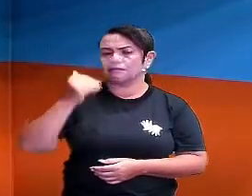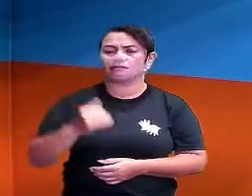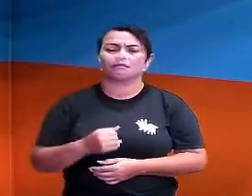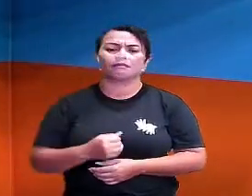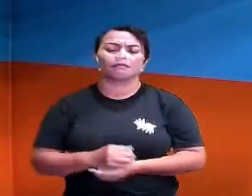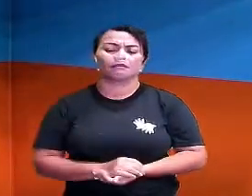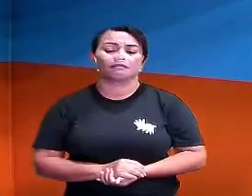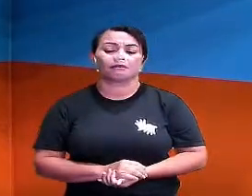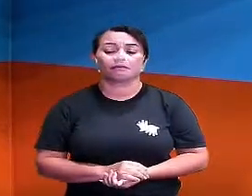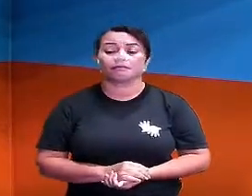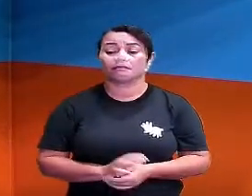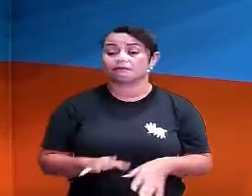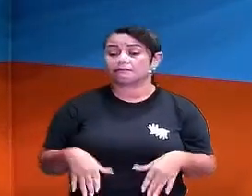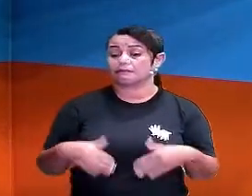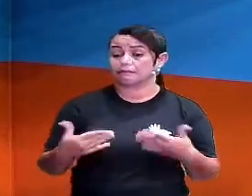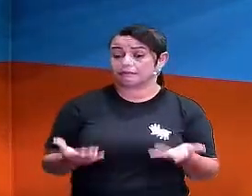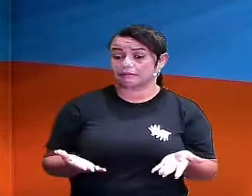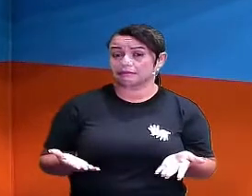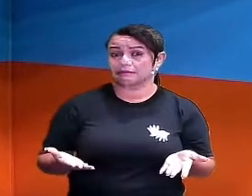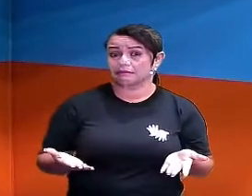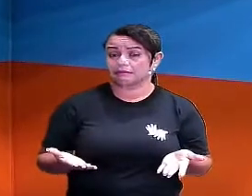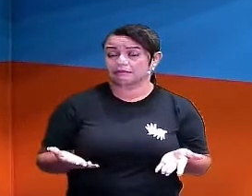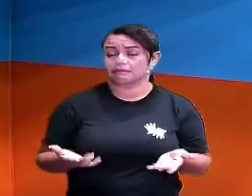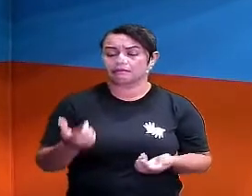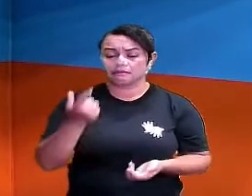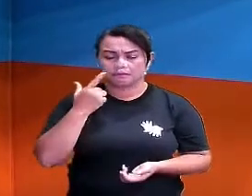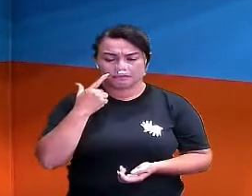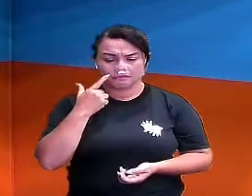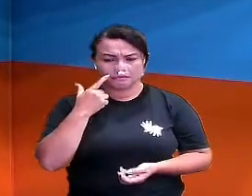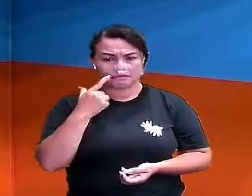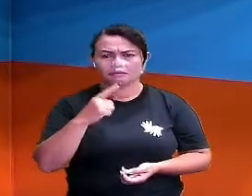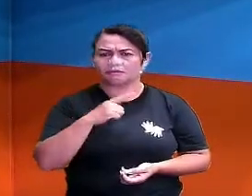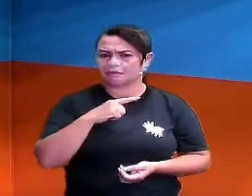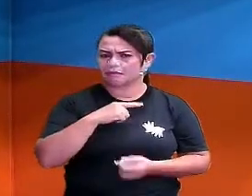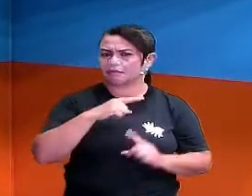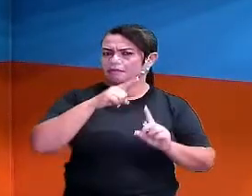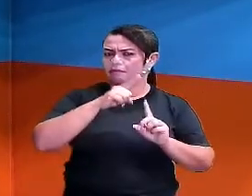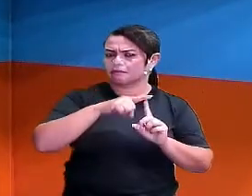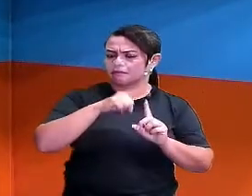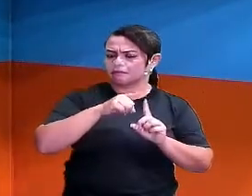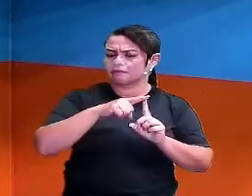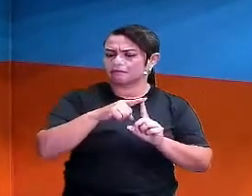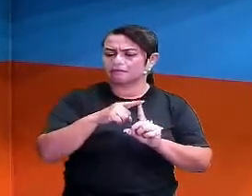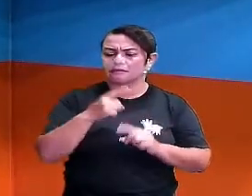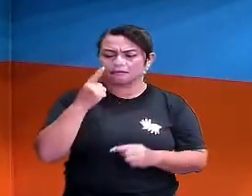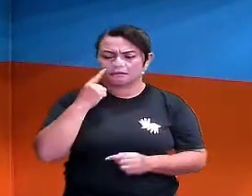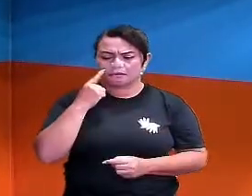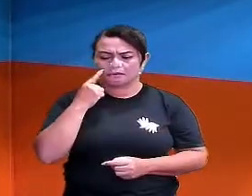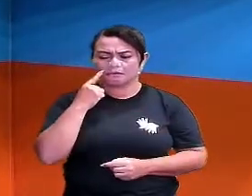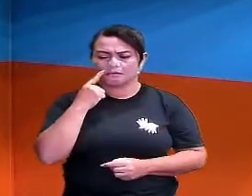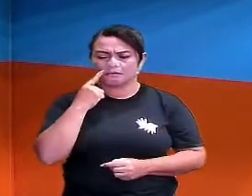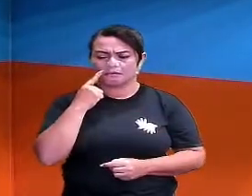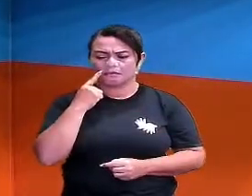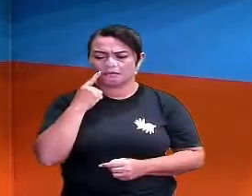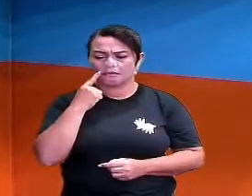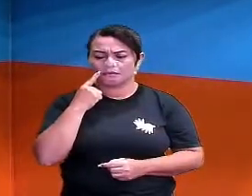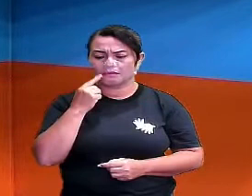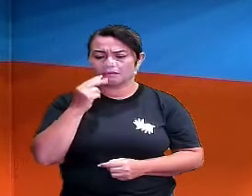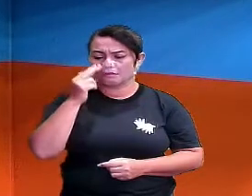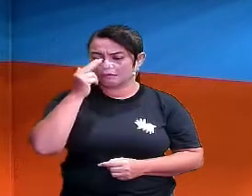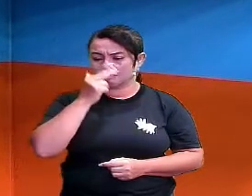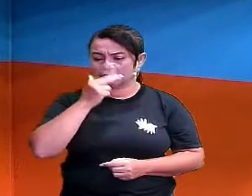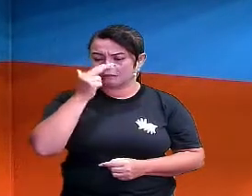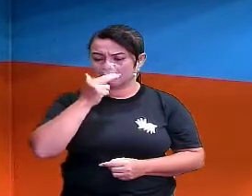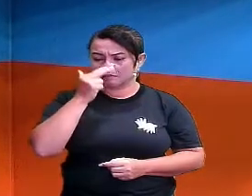trabalhado. Então, isso ficou fácil aqui, né? Vocês viram lá que tem um tipo de triângulo aí que tem, né, as